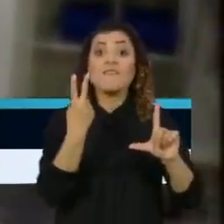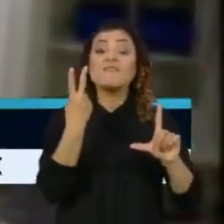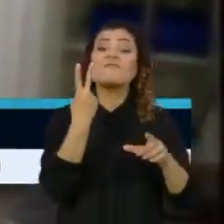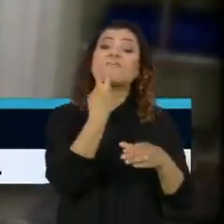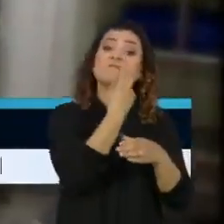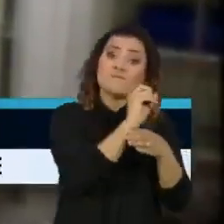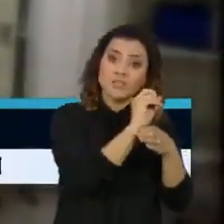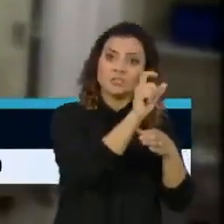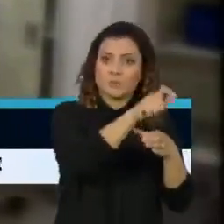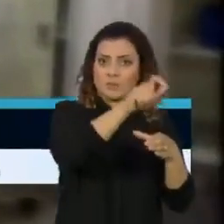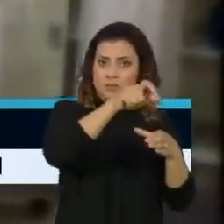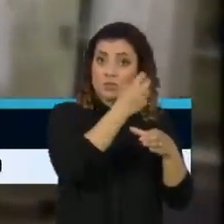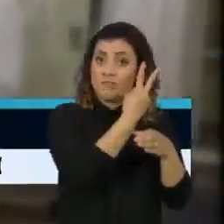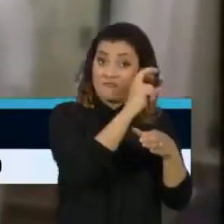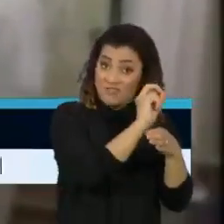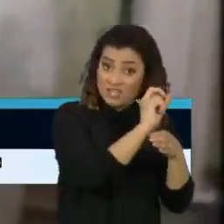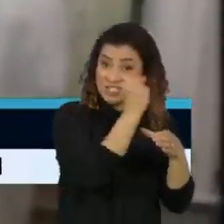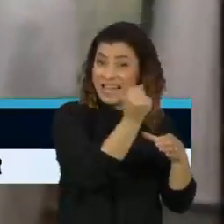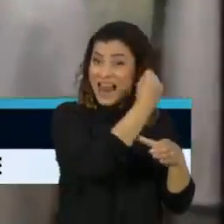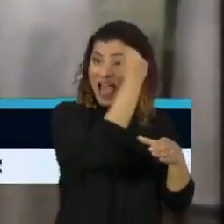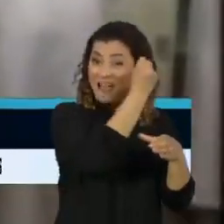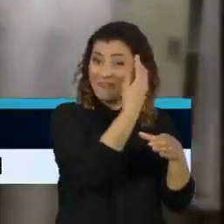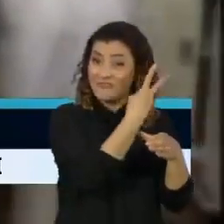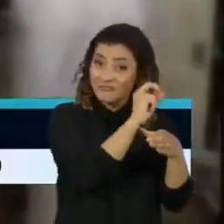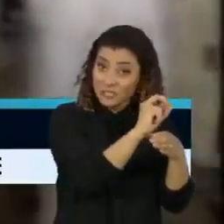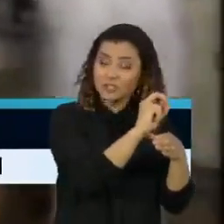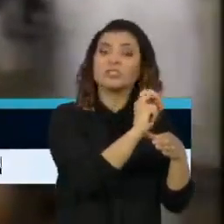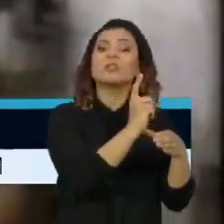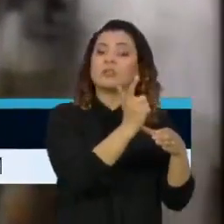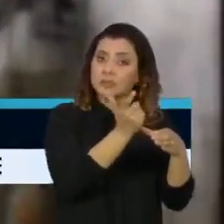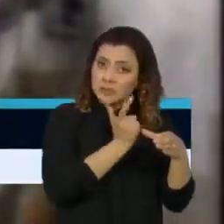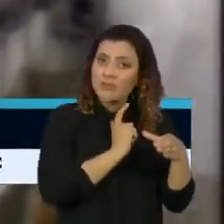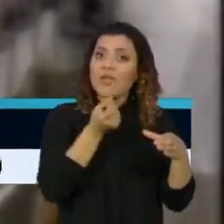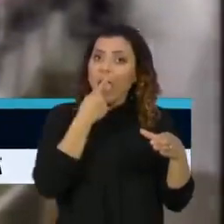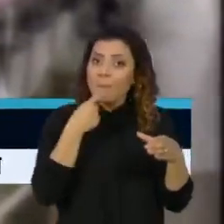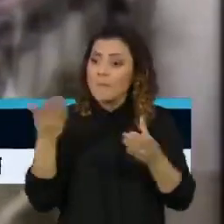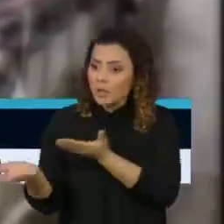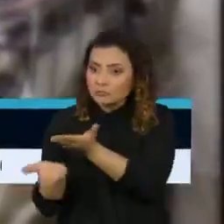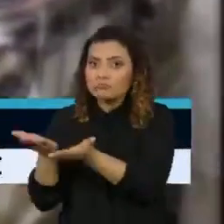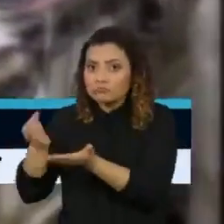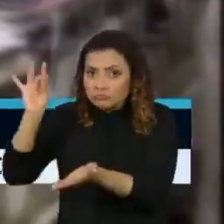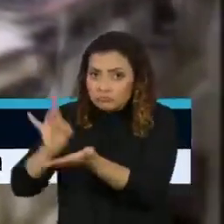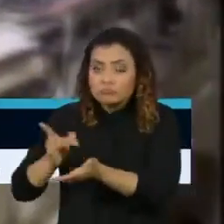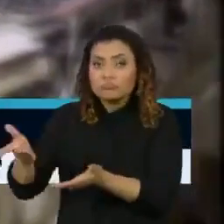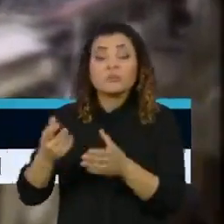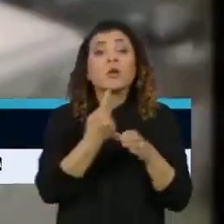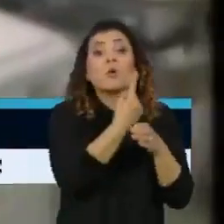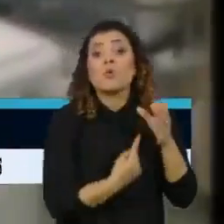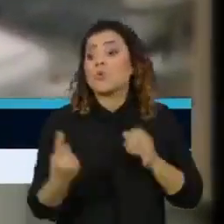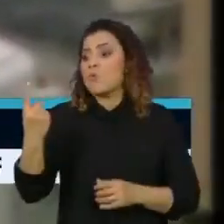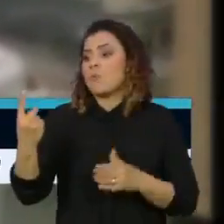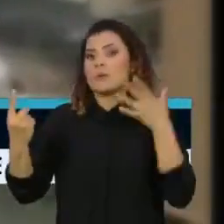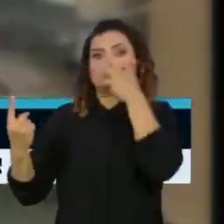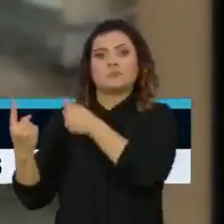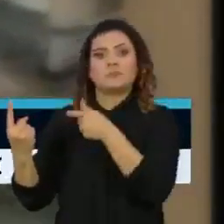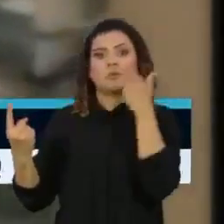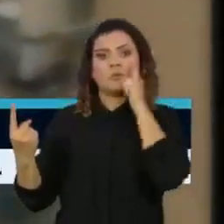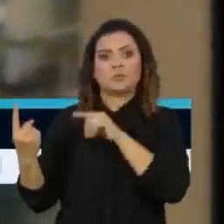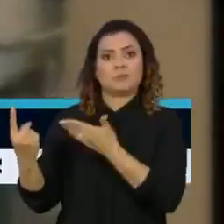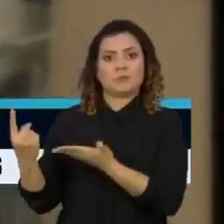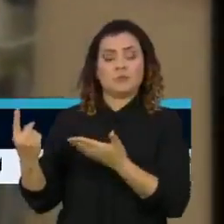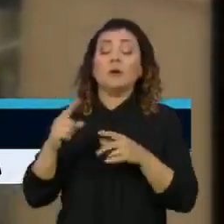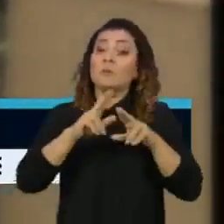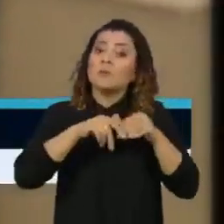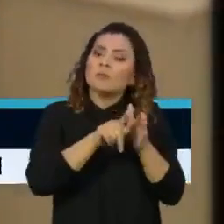20 pessoas concorrido e grave que recebam base tive uma vida pode ser tal diante do